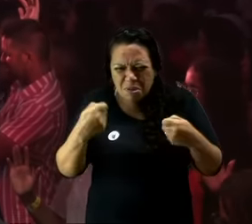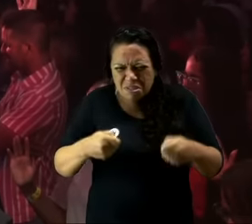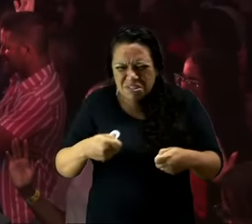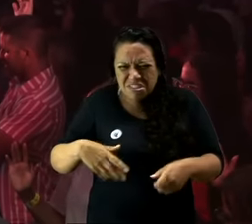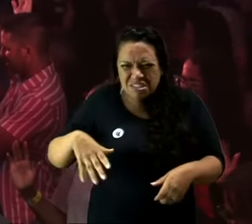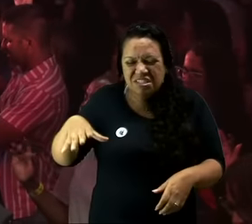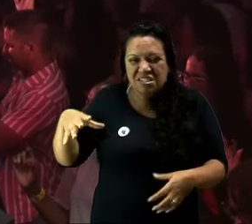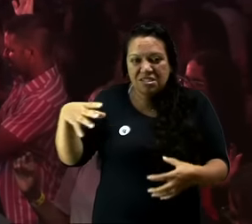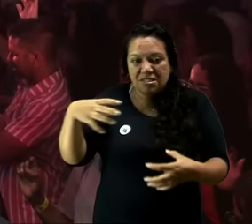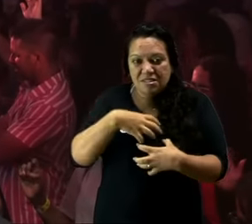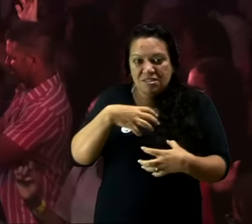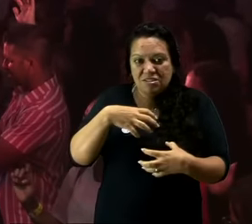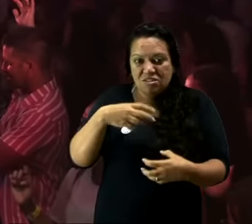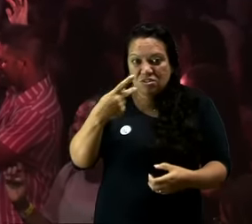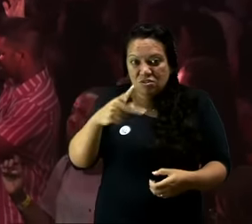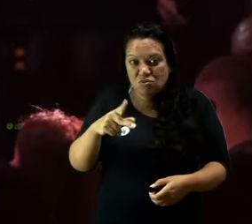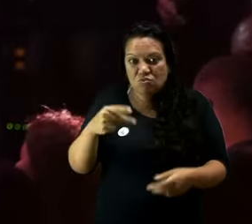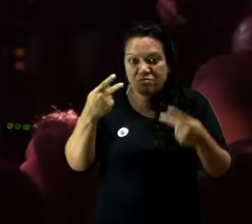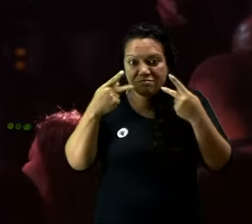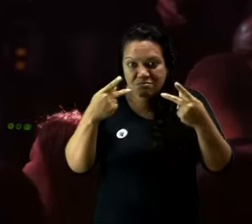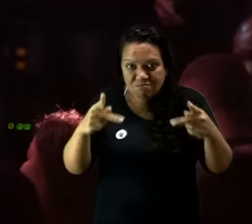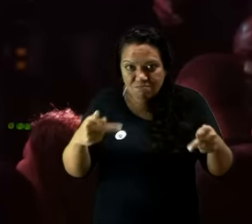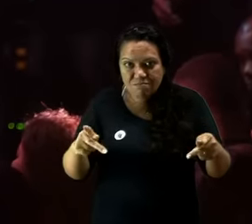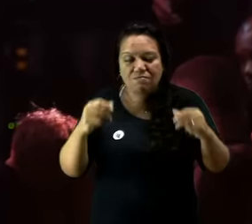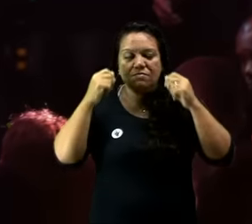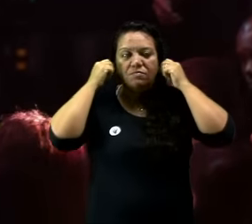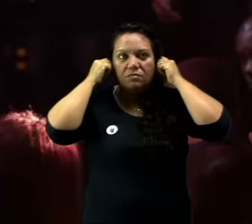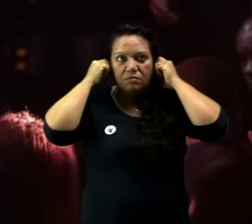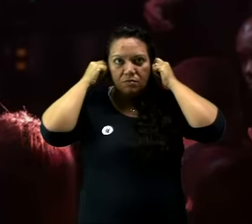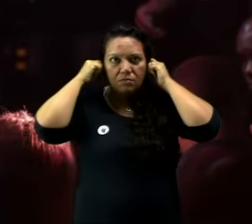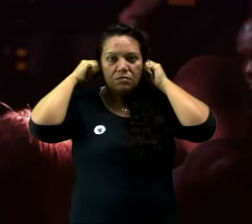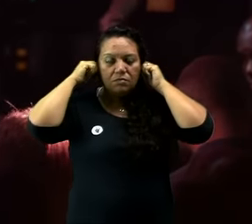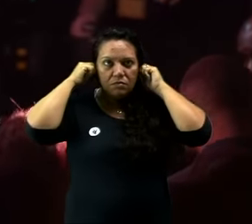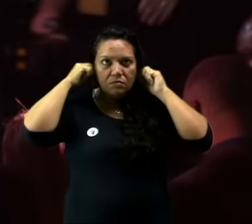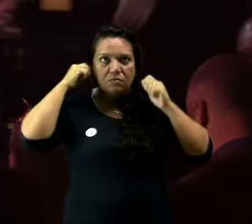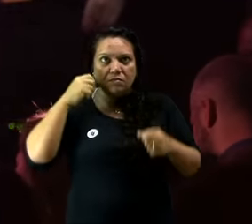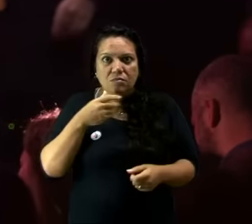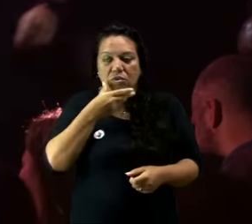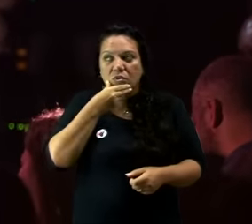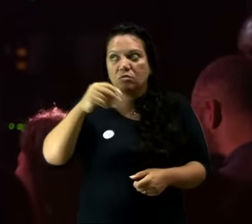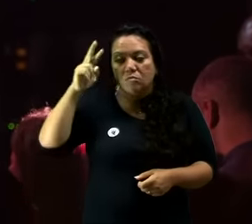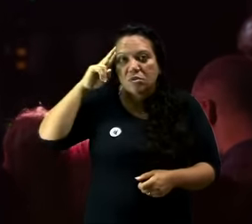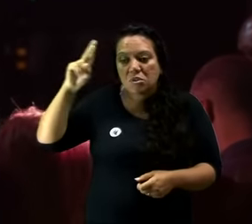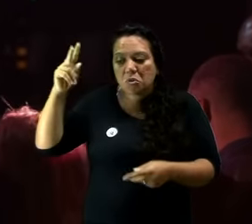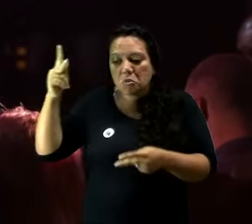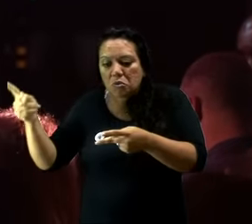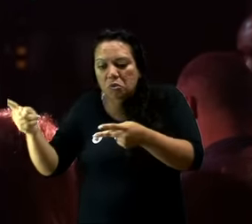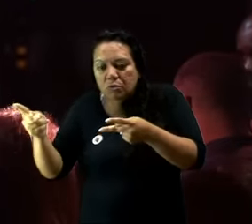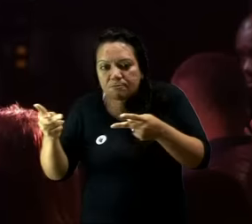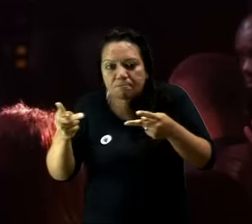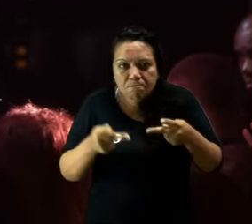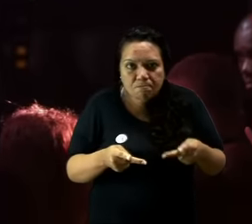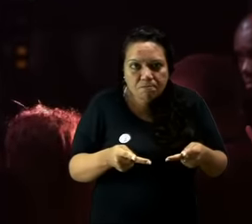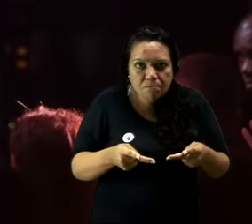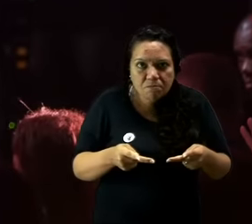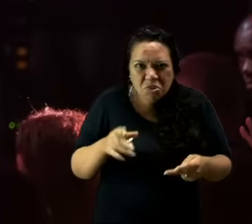Remando, Yesuia. O Senhor te trouxe aqui, vou repetir, não só uma